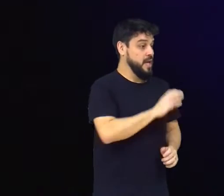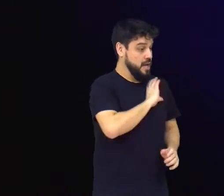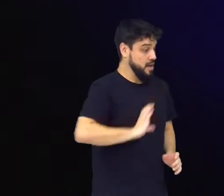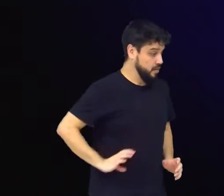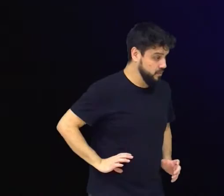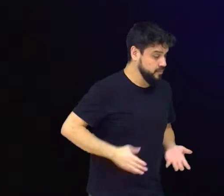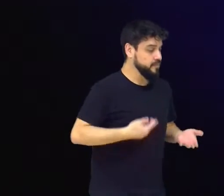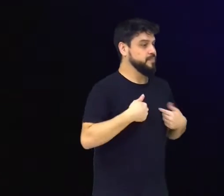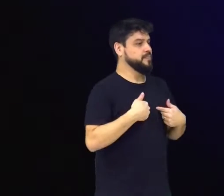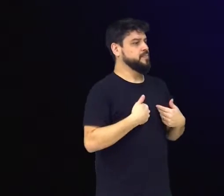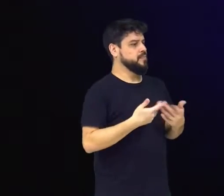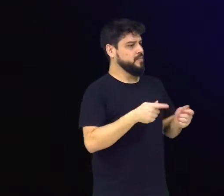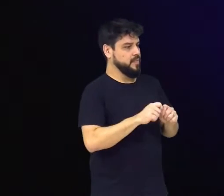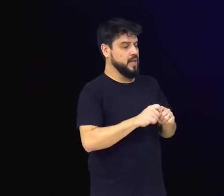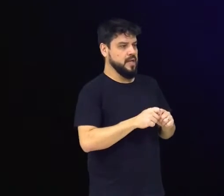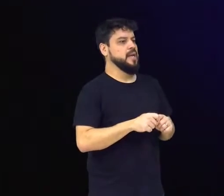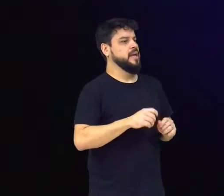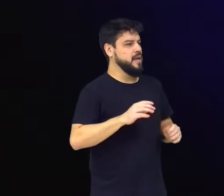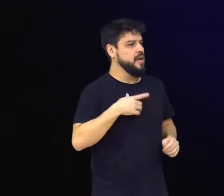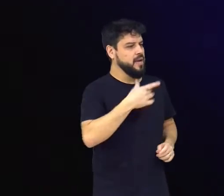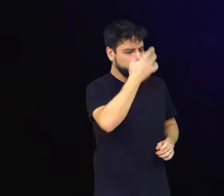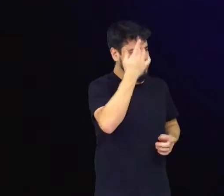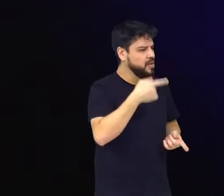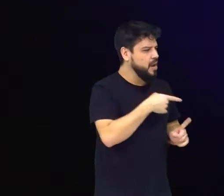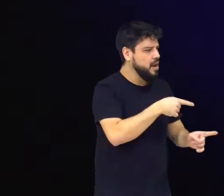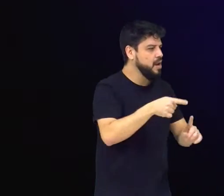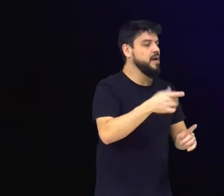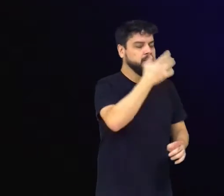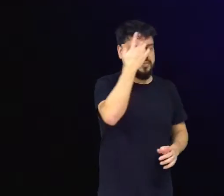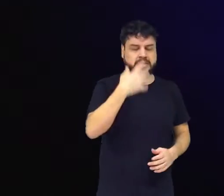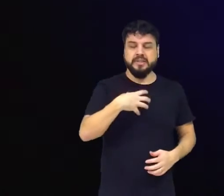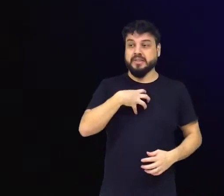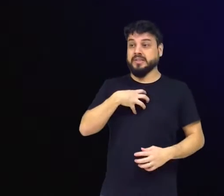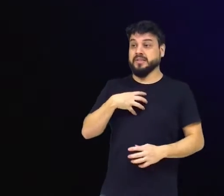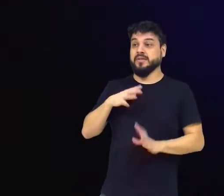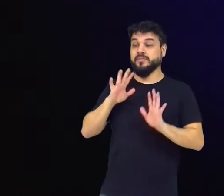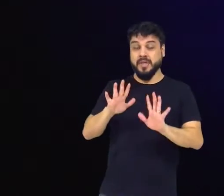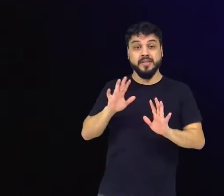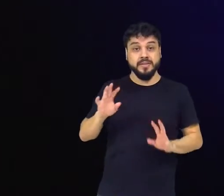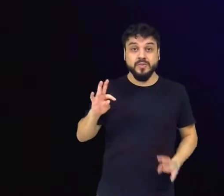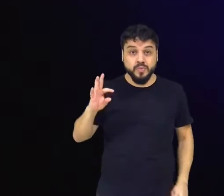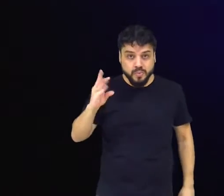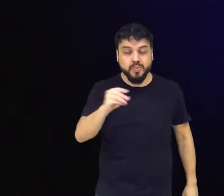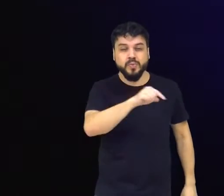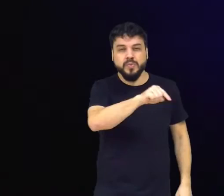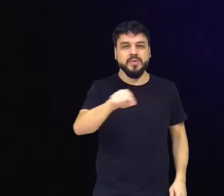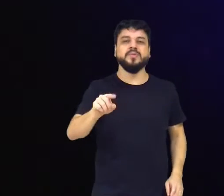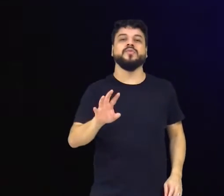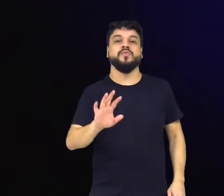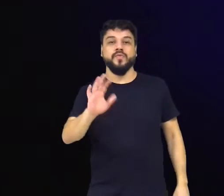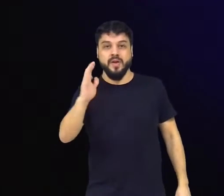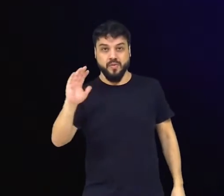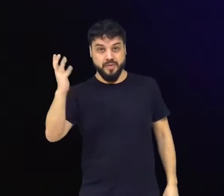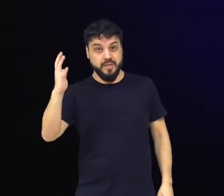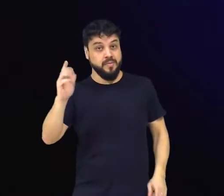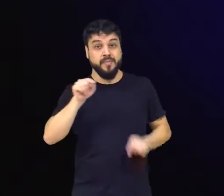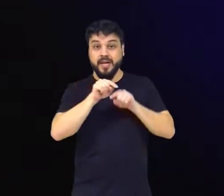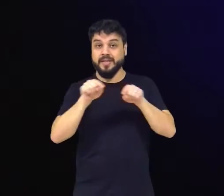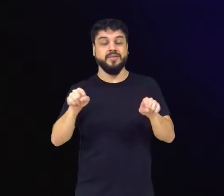de guerra. Olhai, não vos assusteis, porque é mistério que isso tudo aconteça. Mas ainda não é o